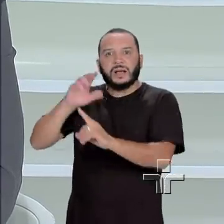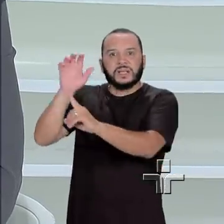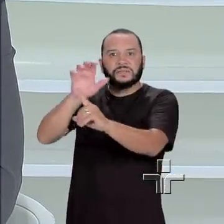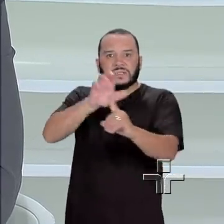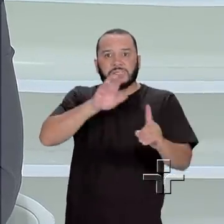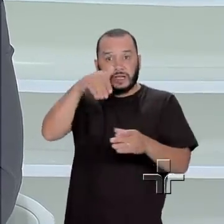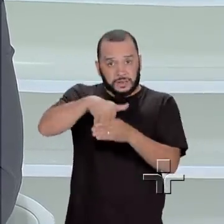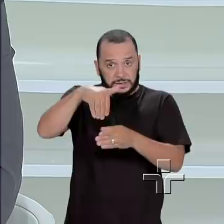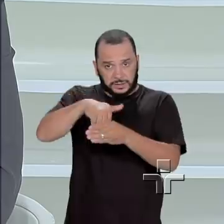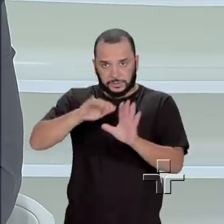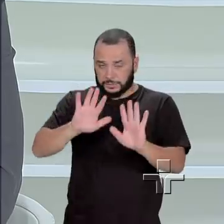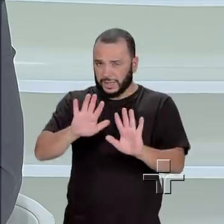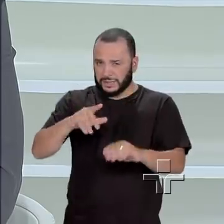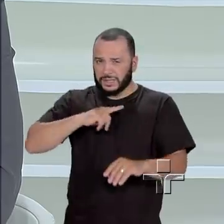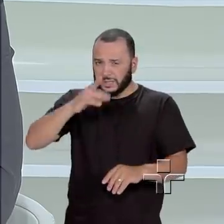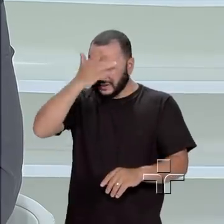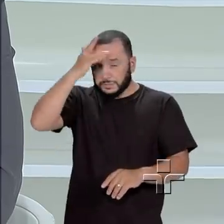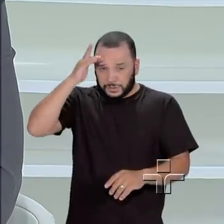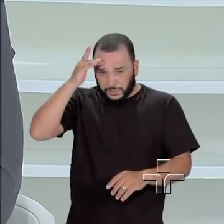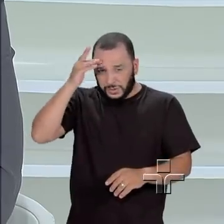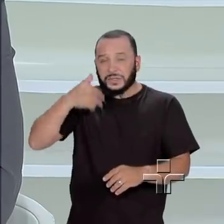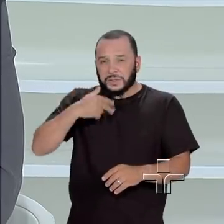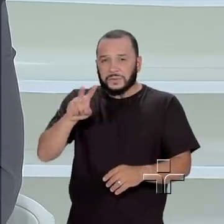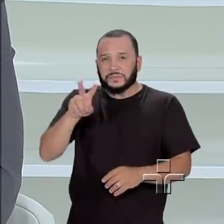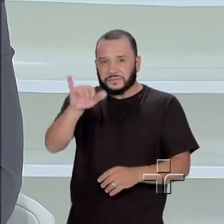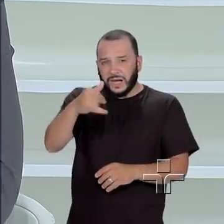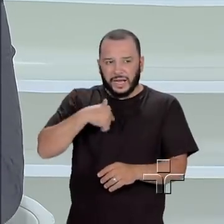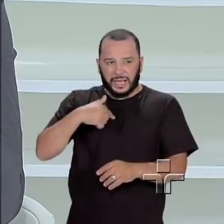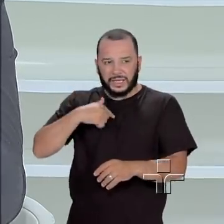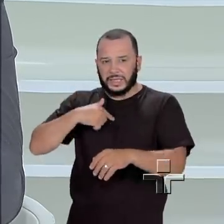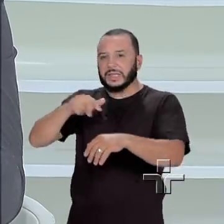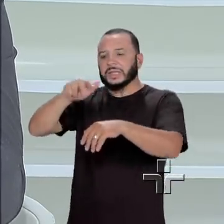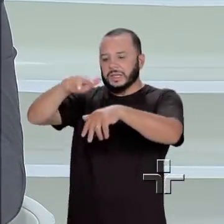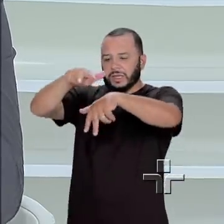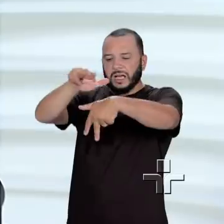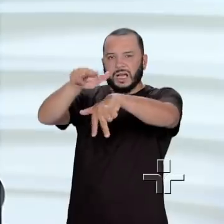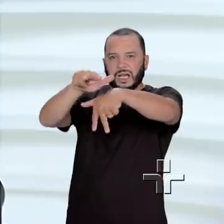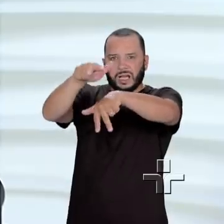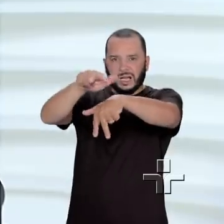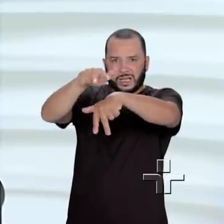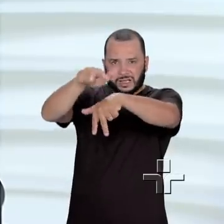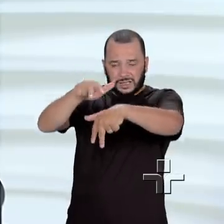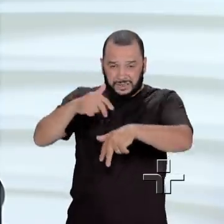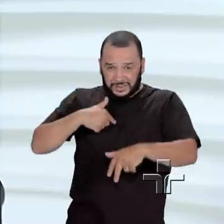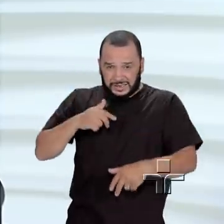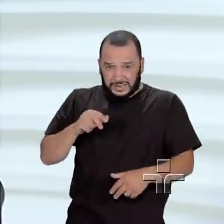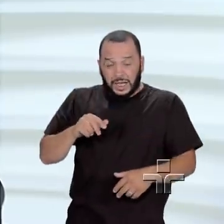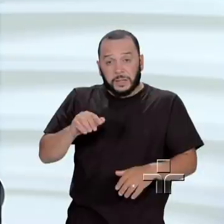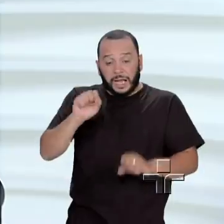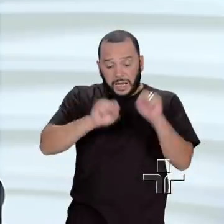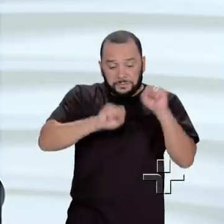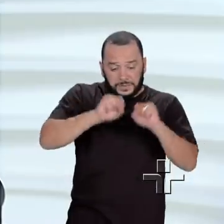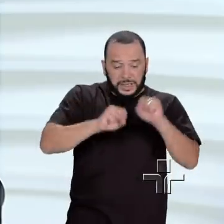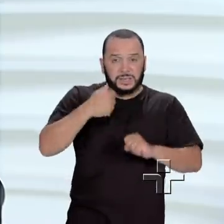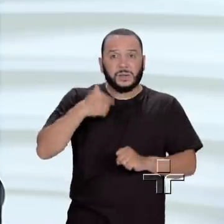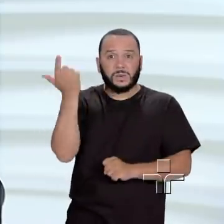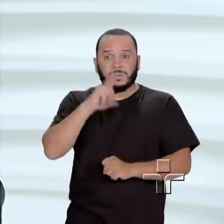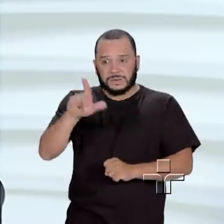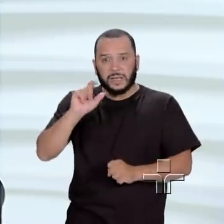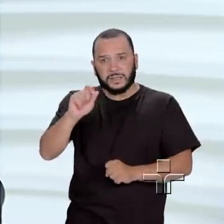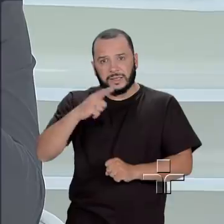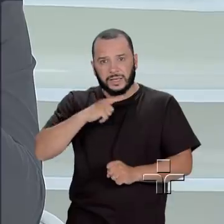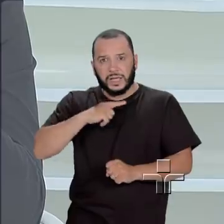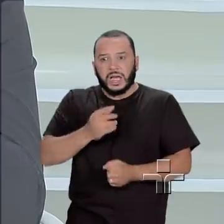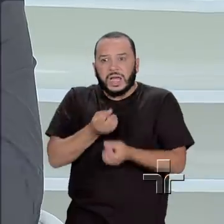estão condenadas a serem manipuladas pela empresa que conseguir agregar e processar, analisar a maior